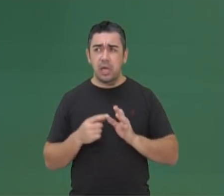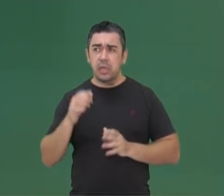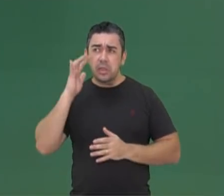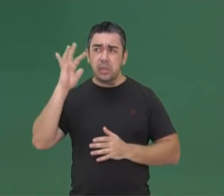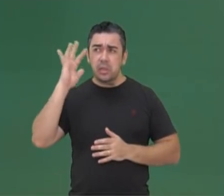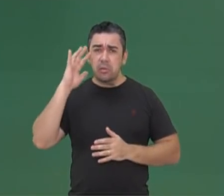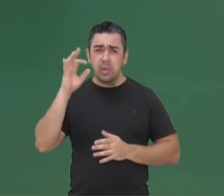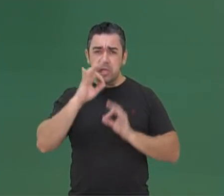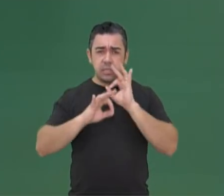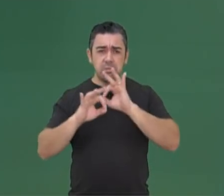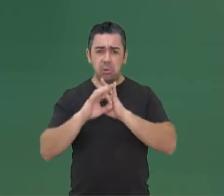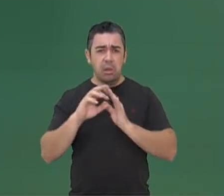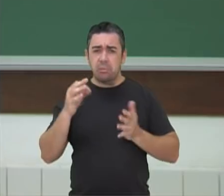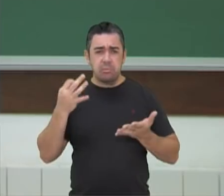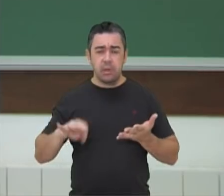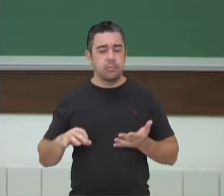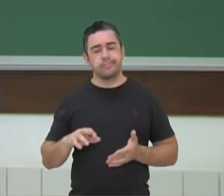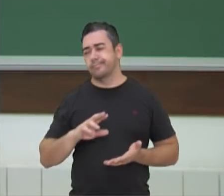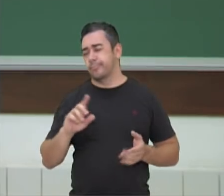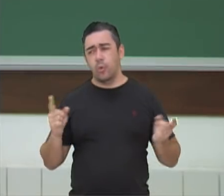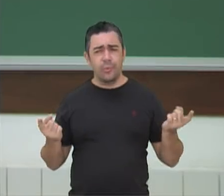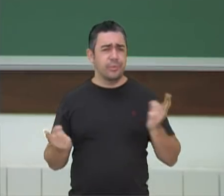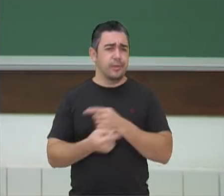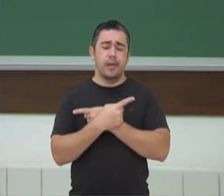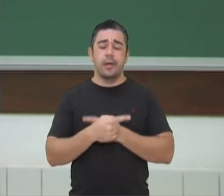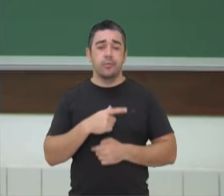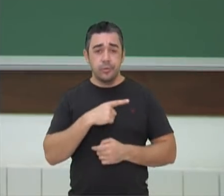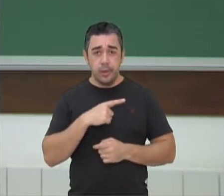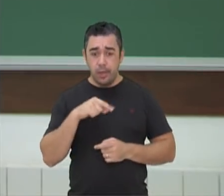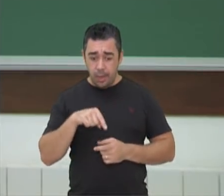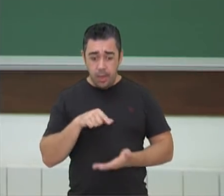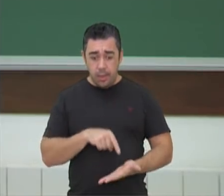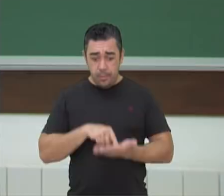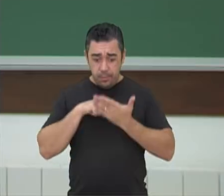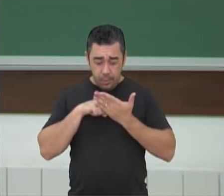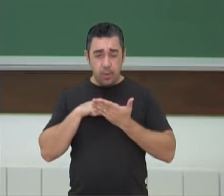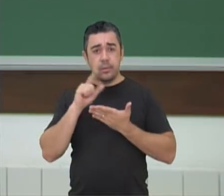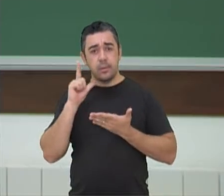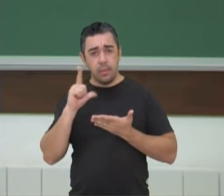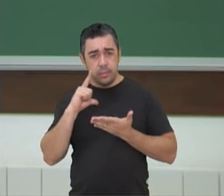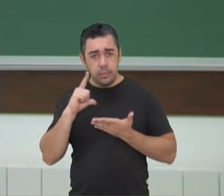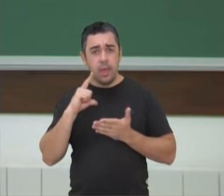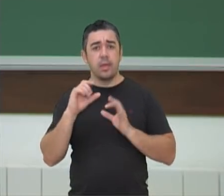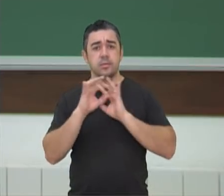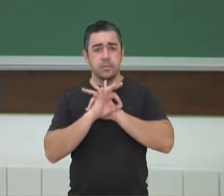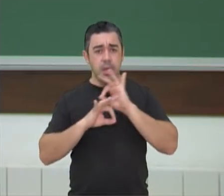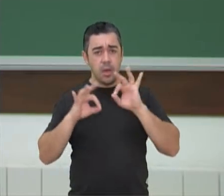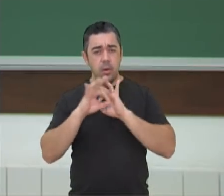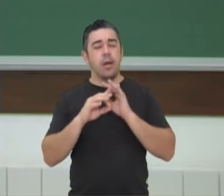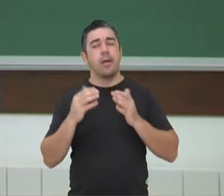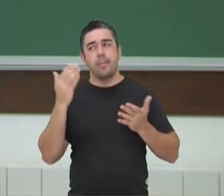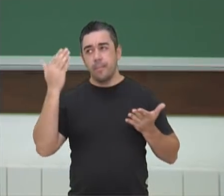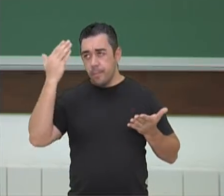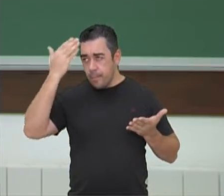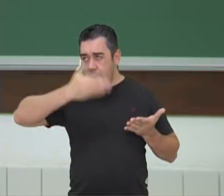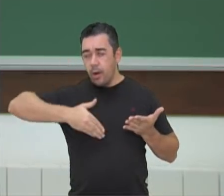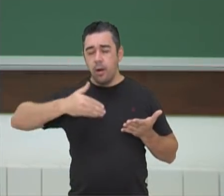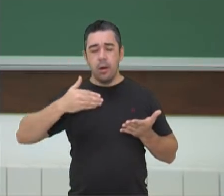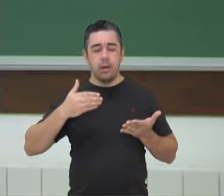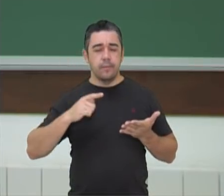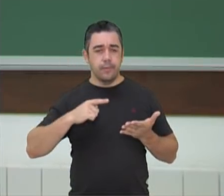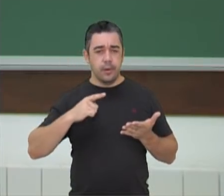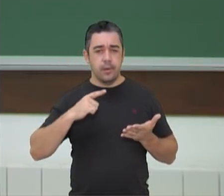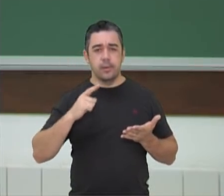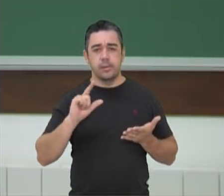estava correta. Pelo contrário, se eu tenho um instrumento que me mostra a existência de células, comprova a teoria celular, que todo ser